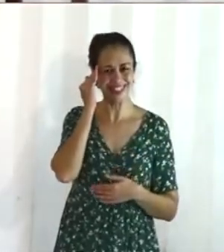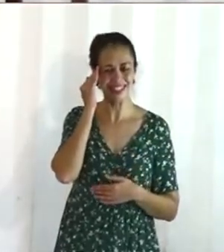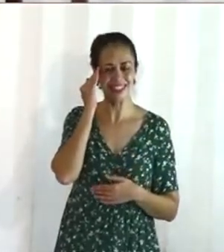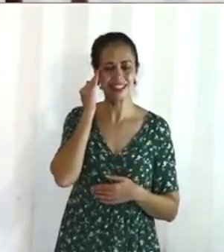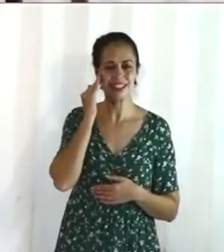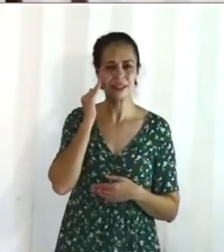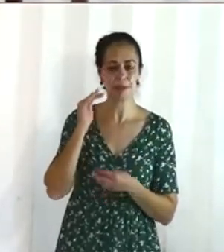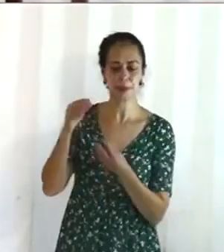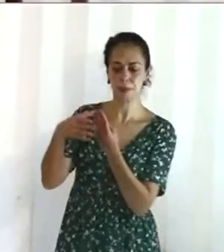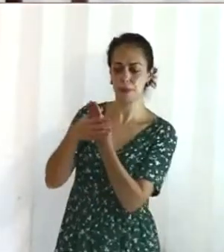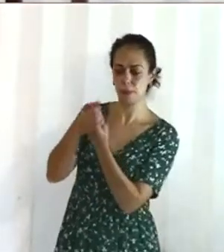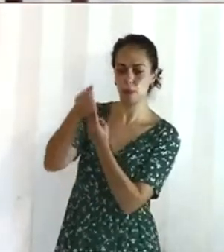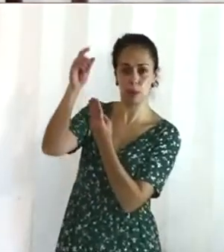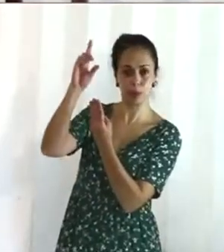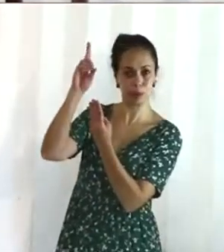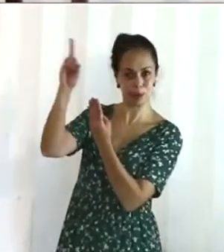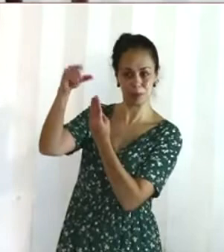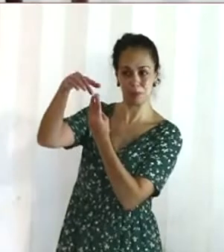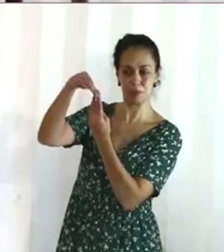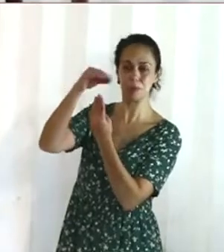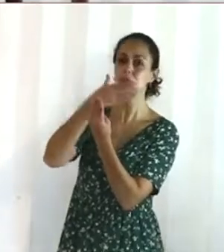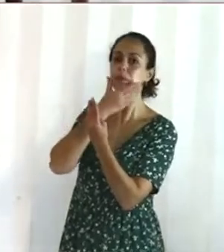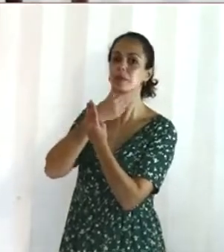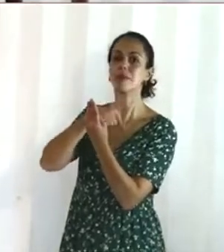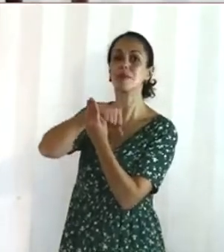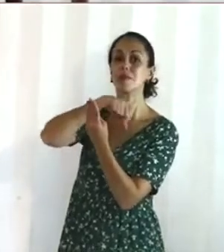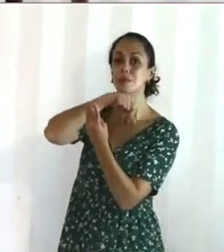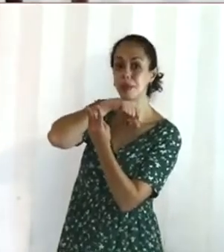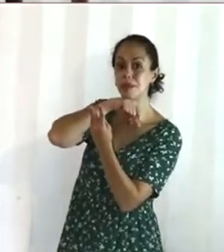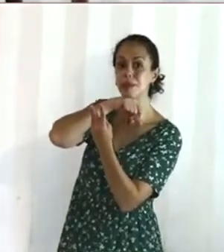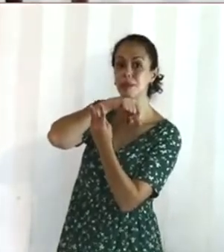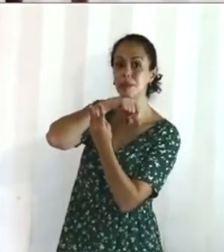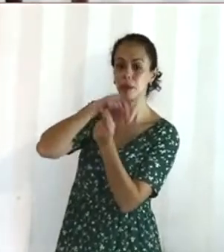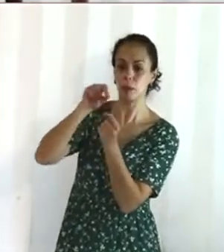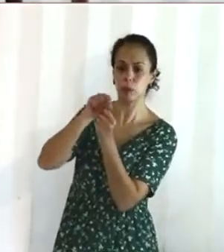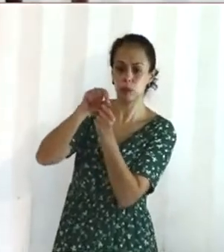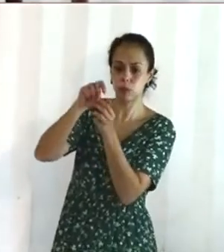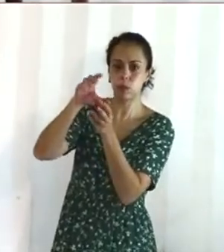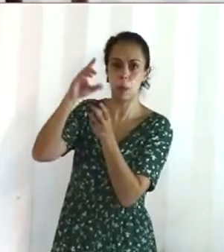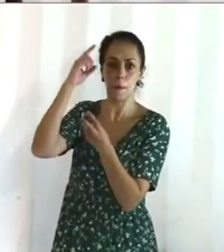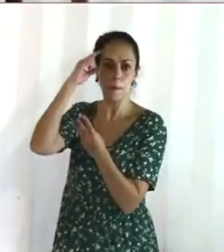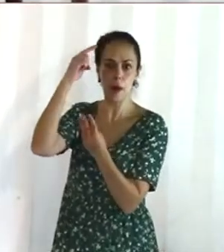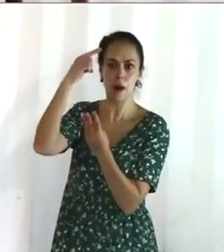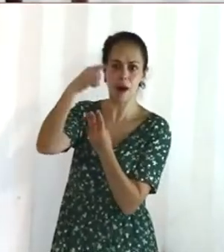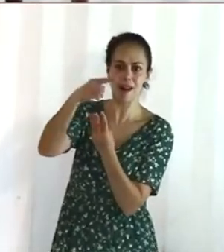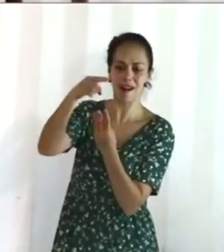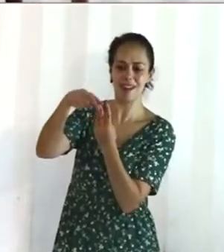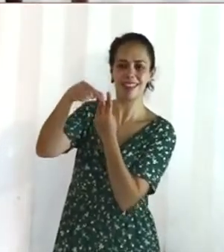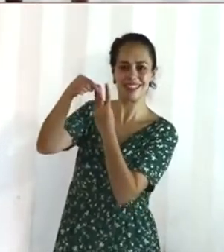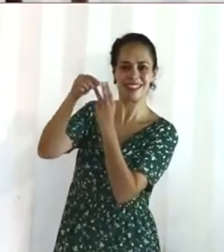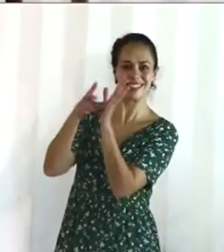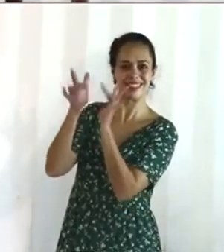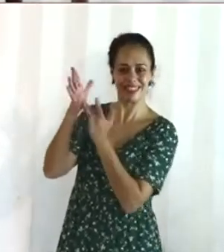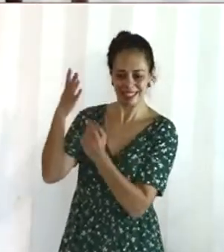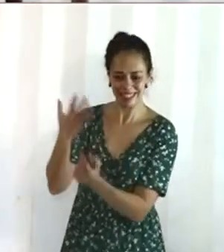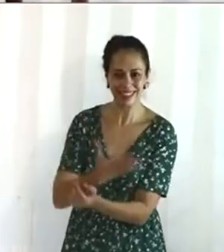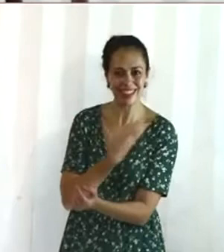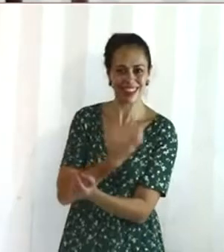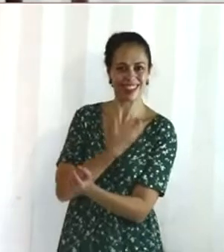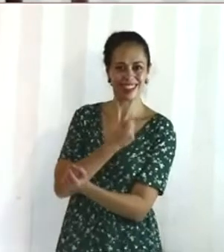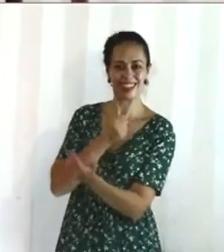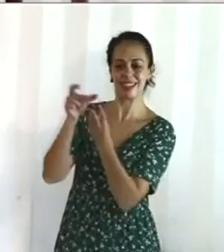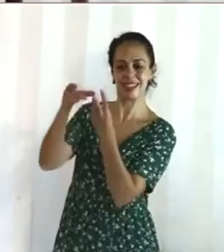Filho salvando, e Deus Espírito Santo aplicando essa obra em nosso coração. Mas não para por